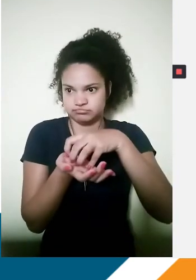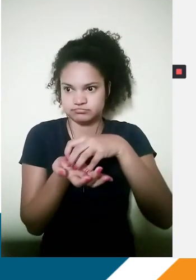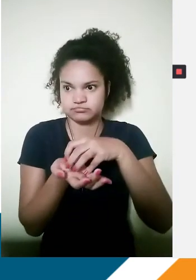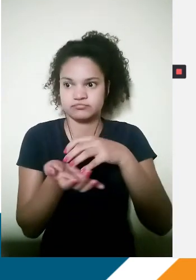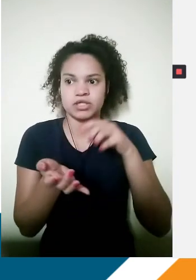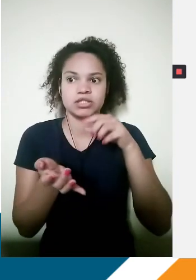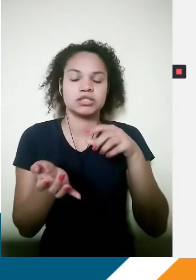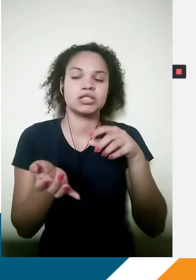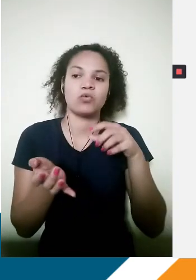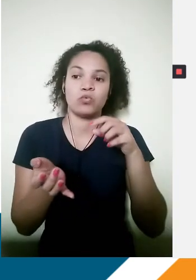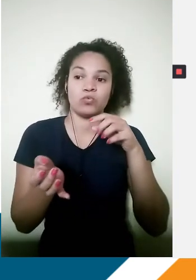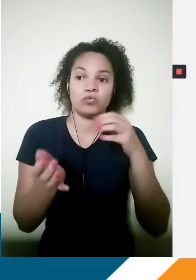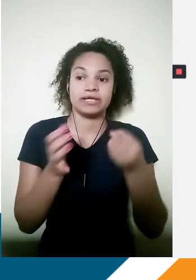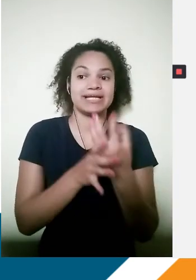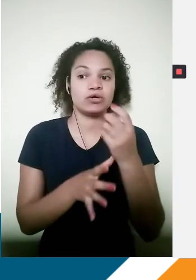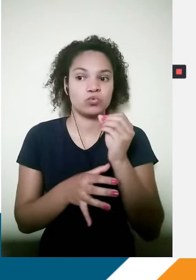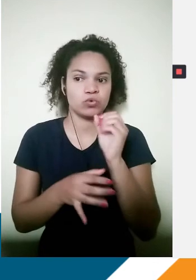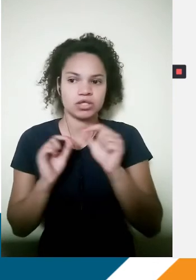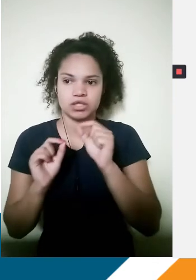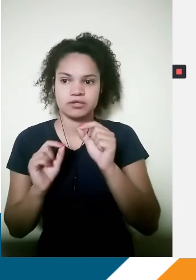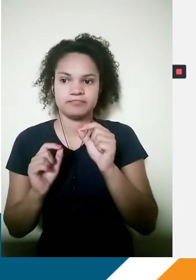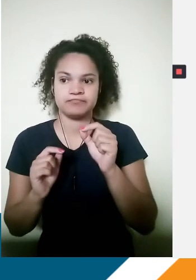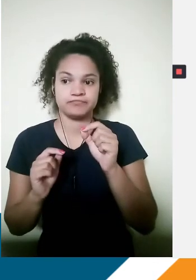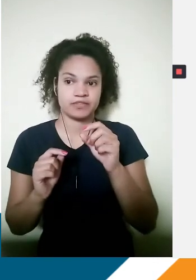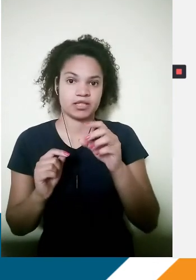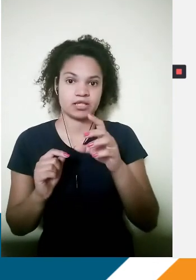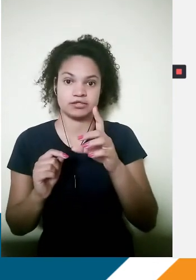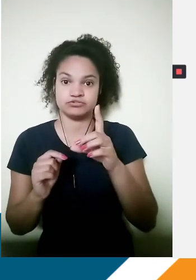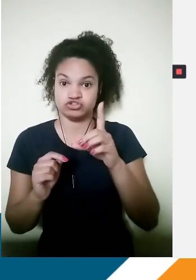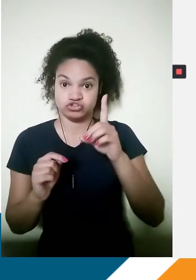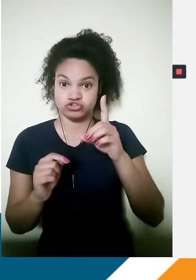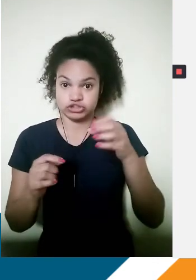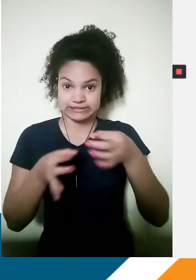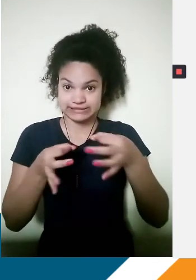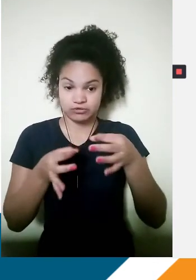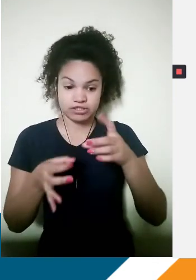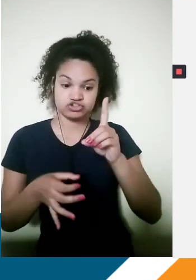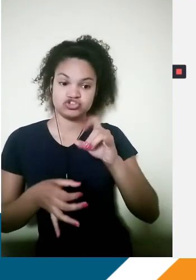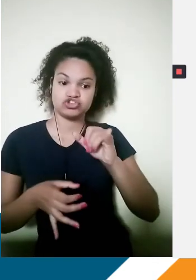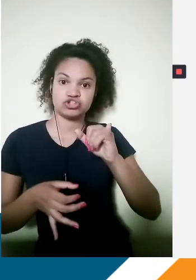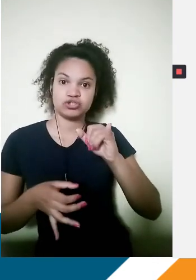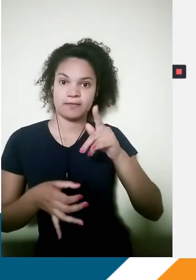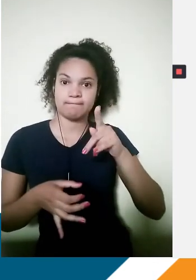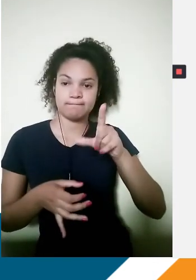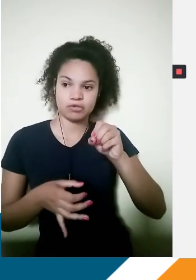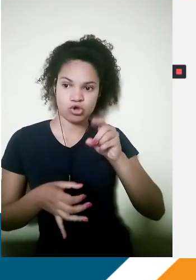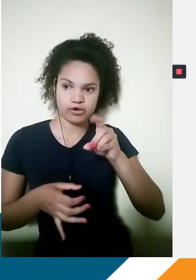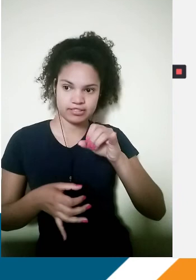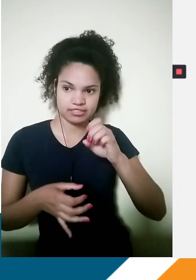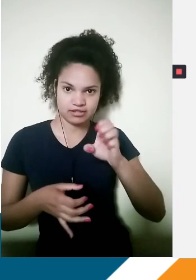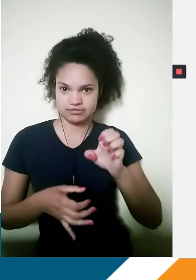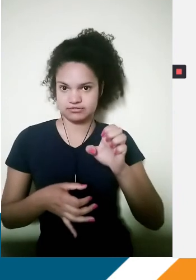mitose, células diploides vão gerar também células diploides. Na meiose, não.